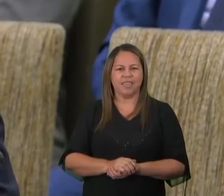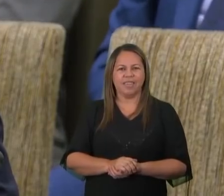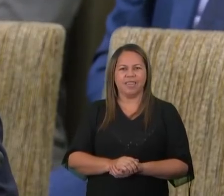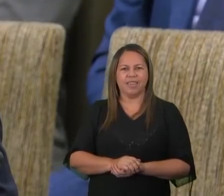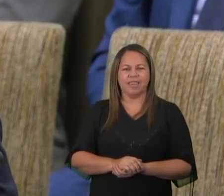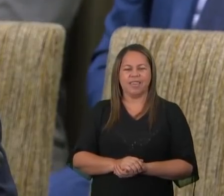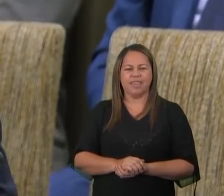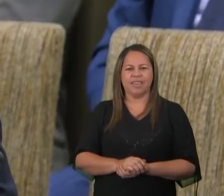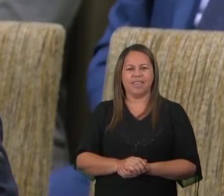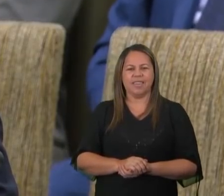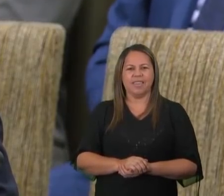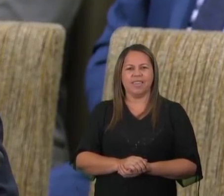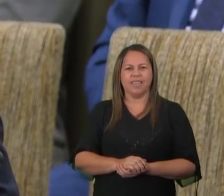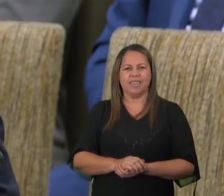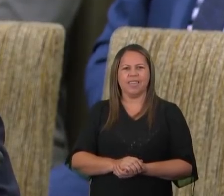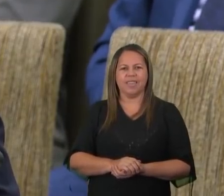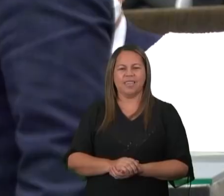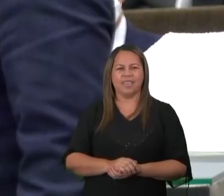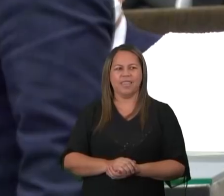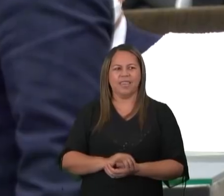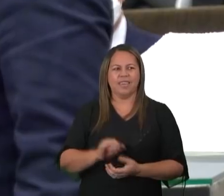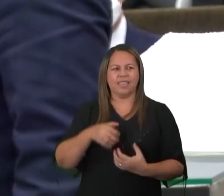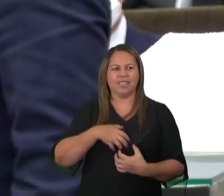um crente José nos nossos dias?